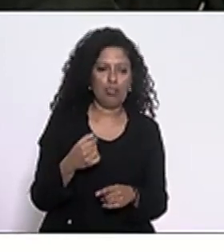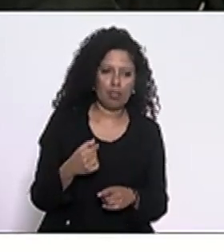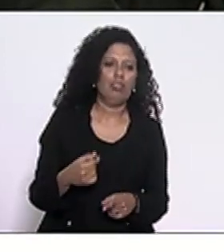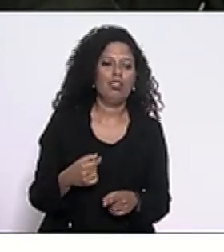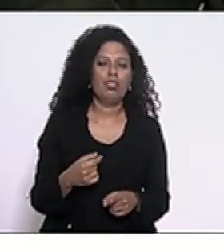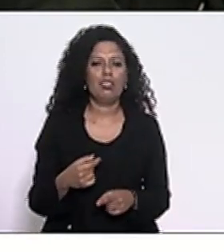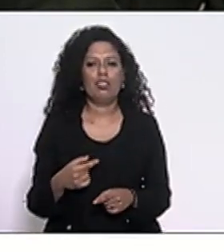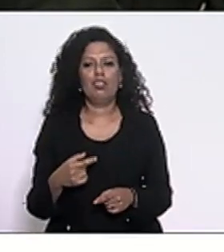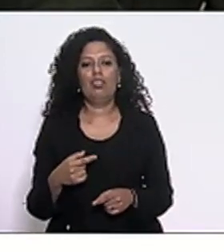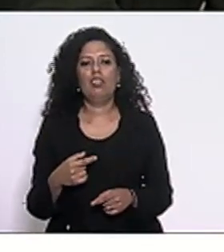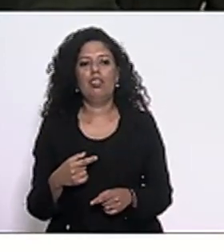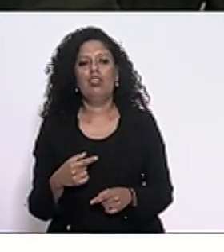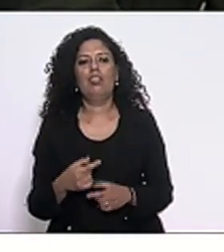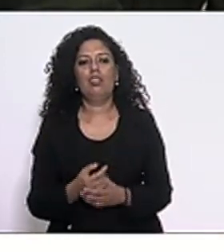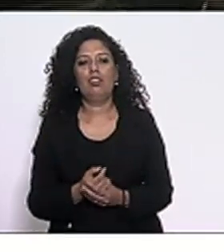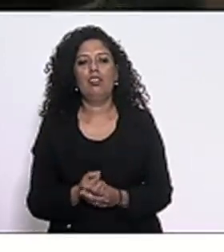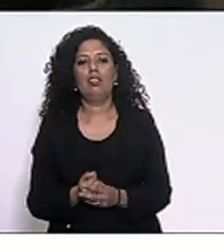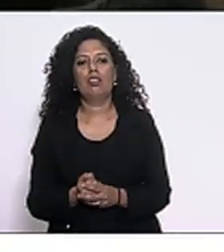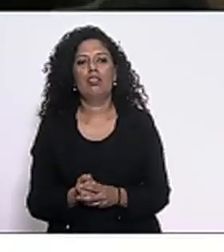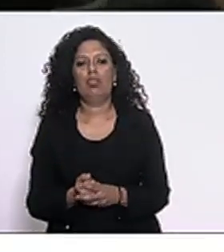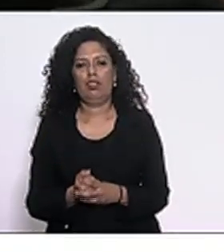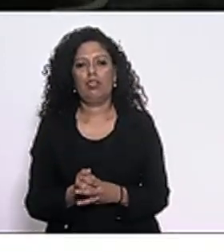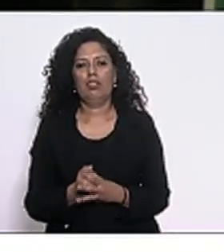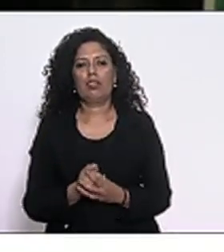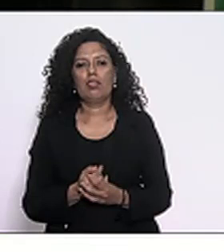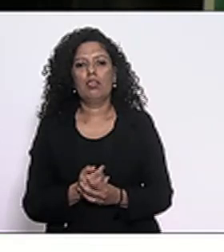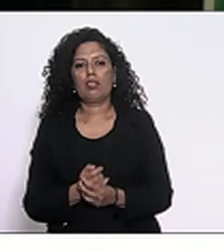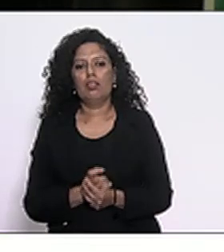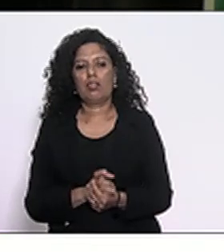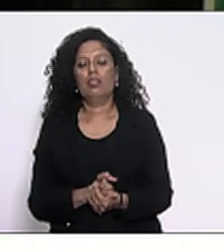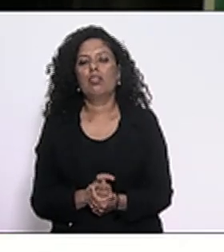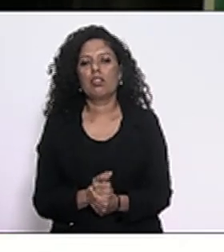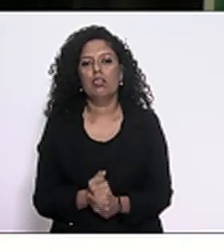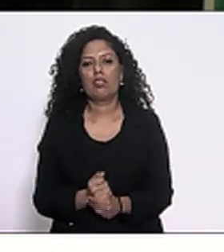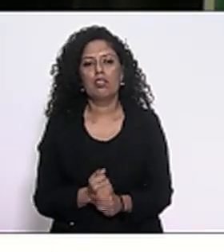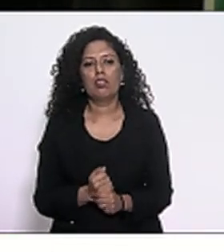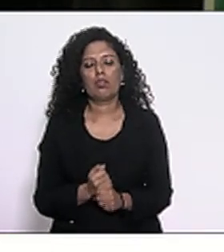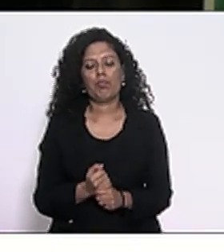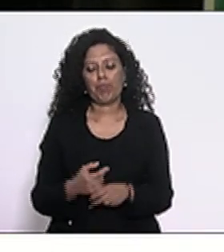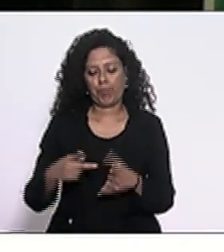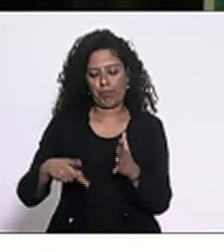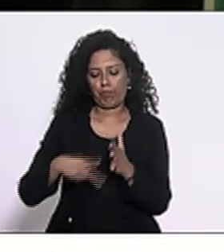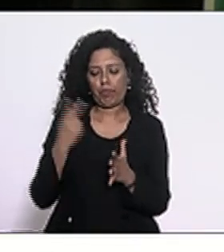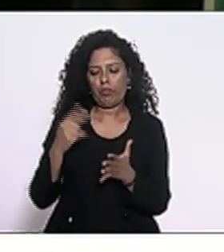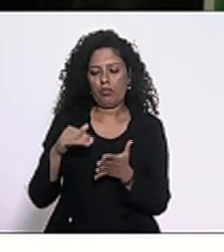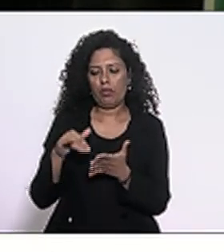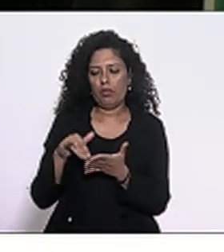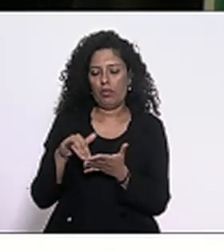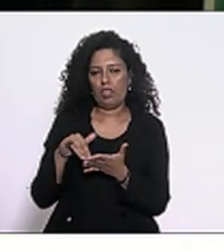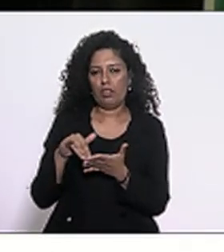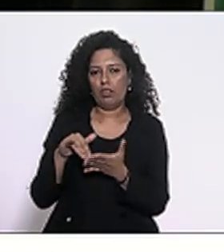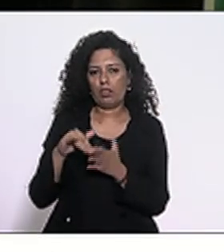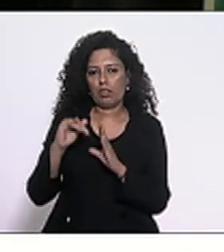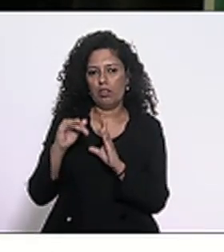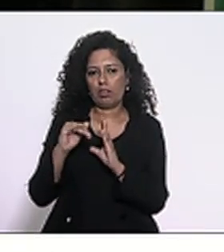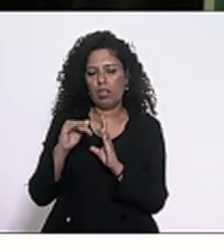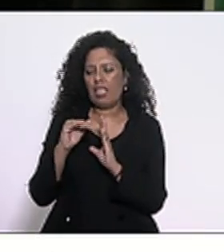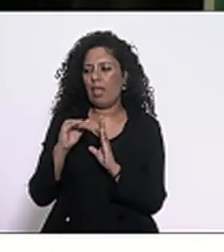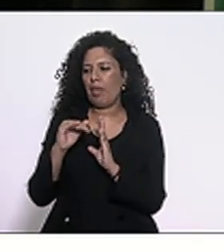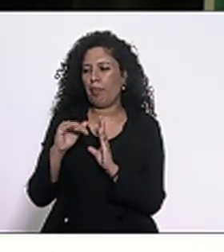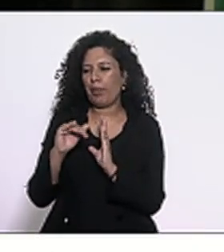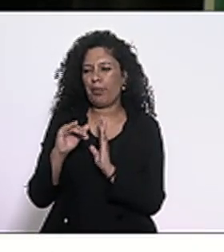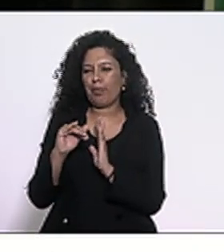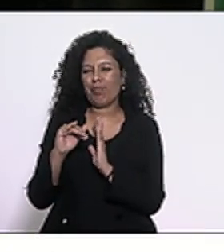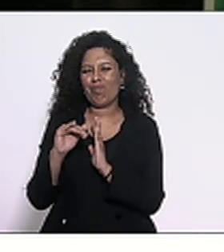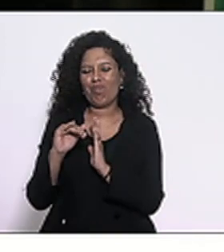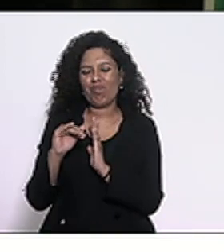esse serviço. Bom, nesse sentido, Sérgio, o segundo encaminhamento, primeiro foi a questão do prédio. O